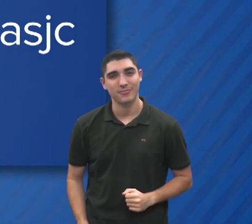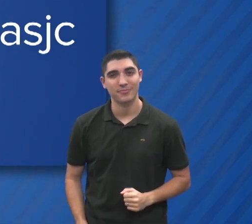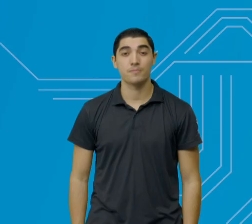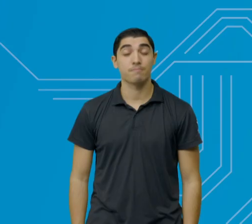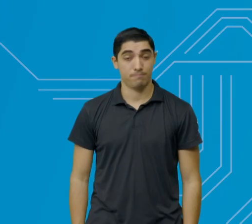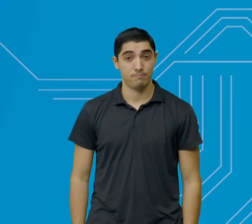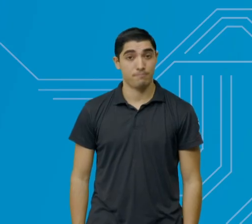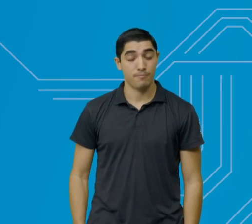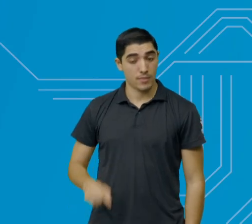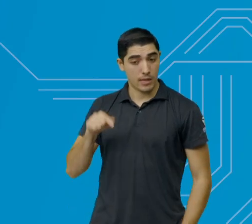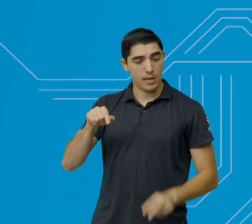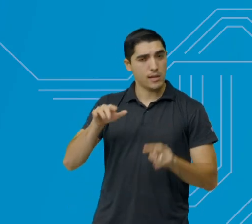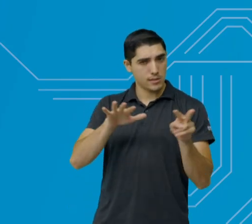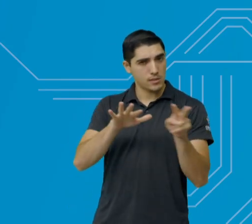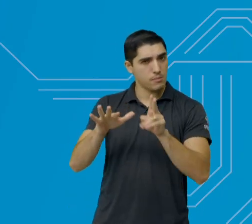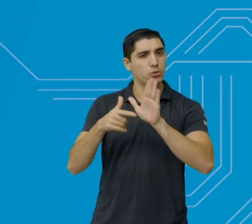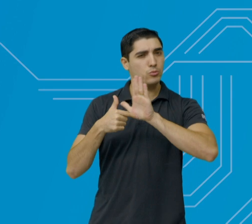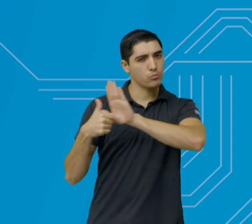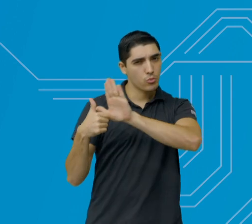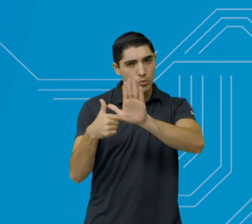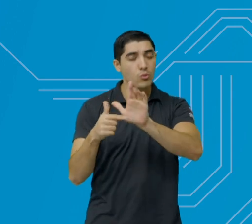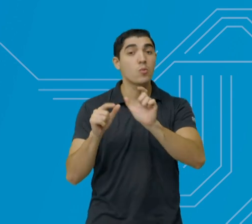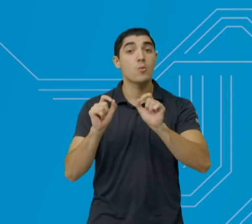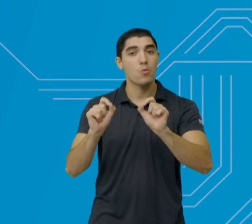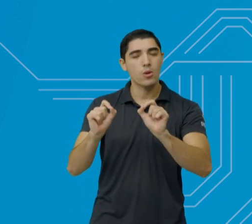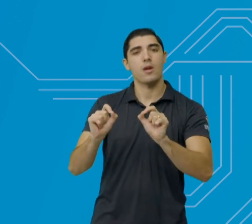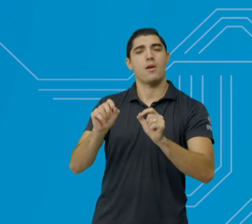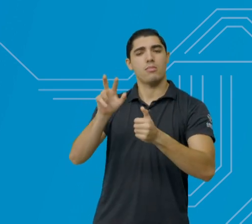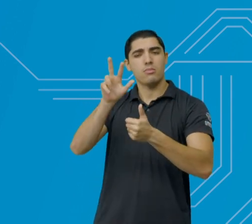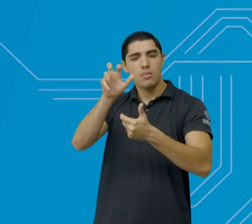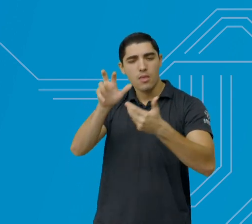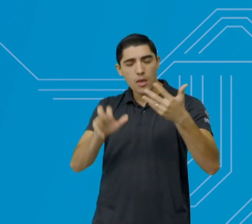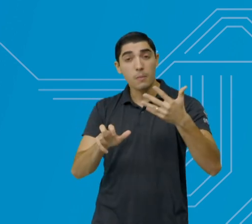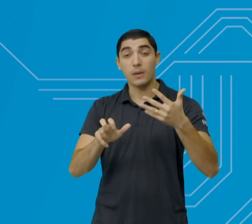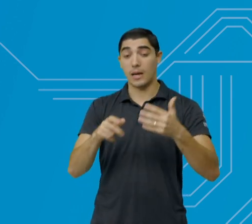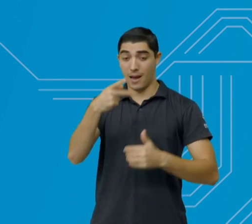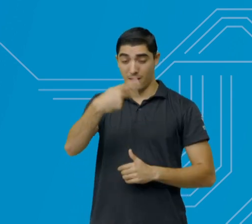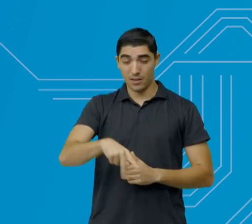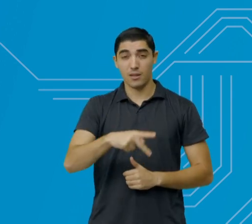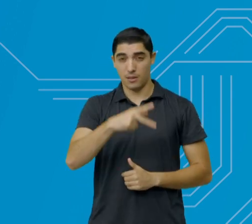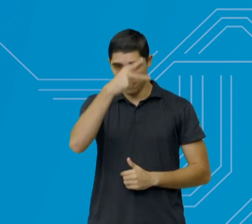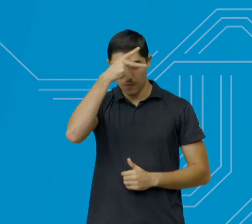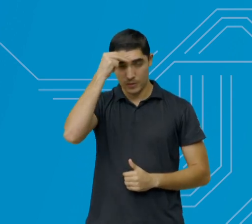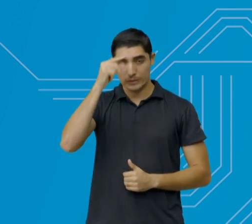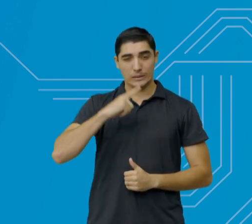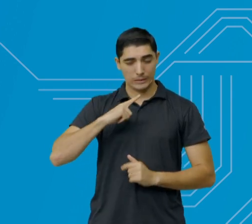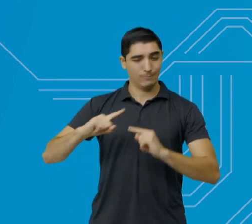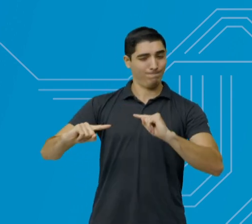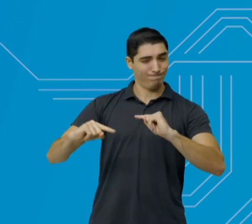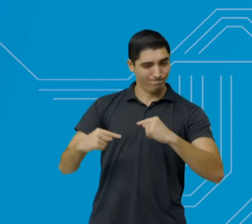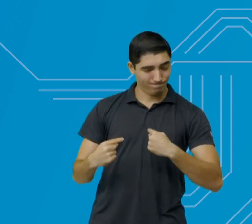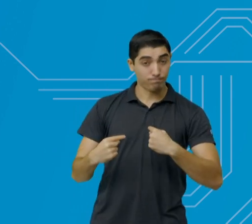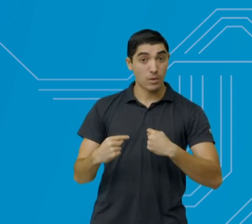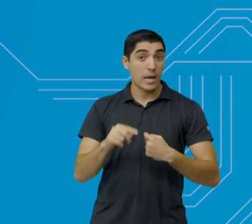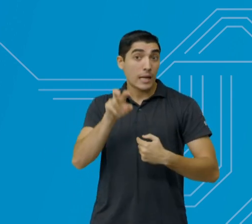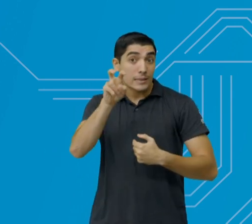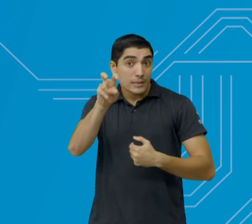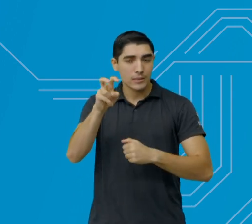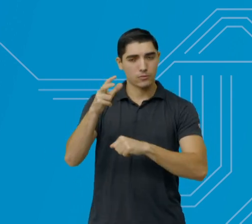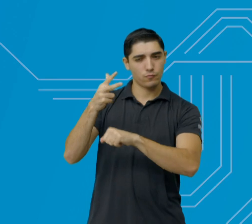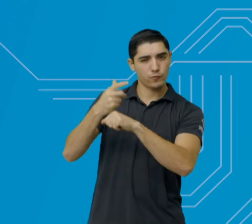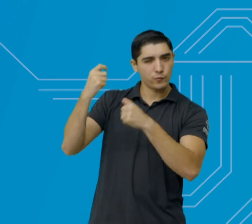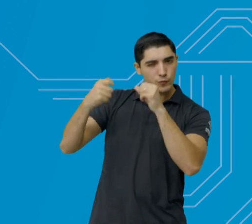YouTube. Durante essa semana, exibimos uma série que mostra os principais desafios públicos da nossa cidade. Em